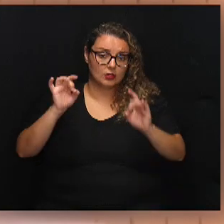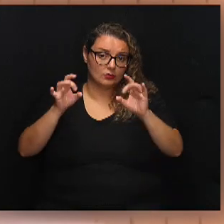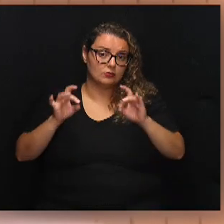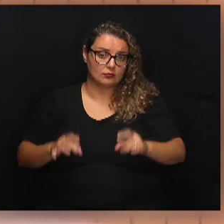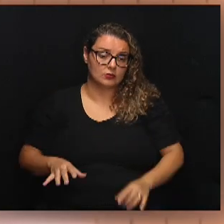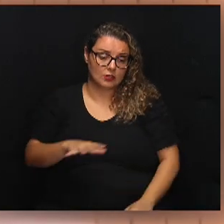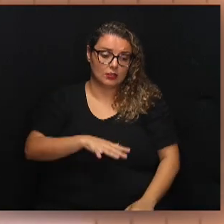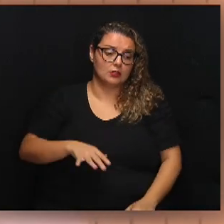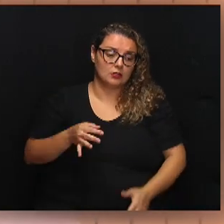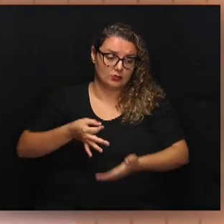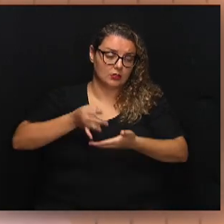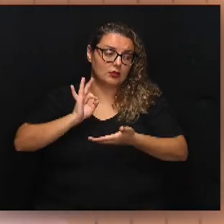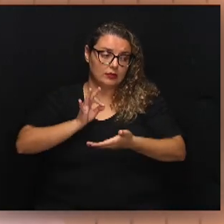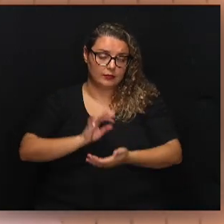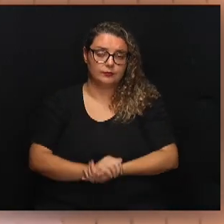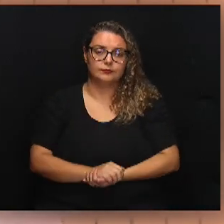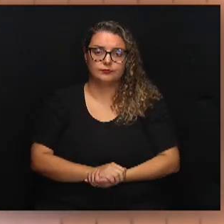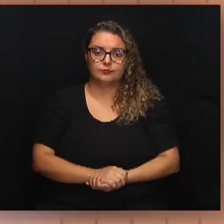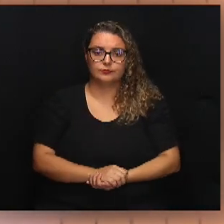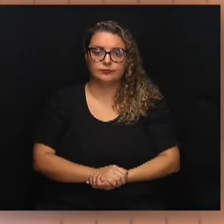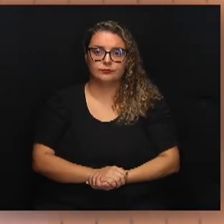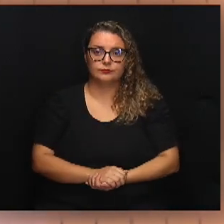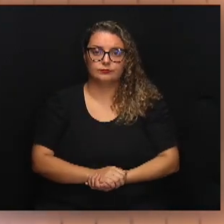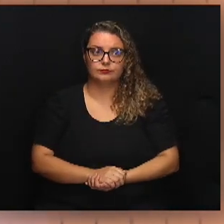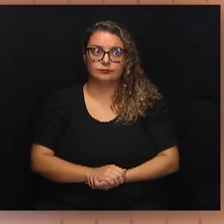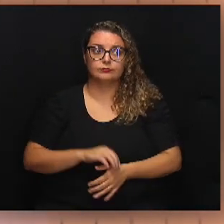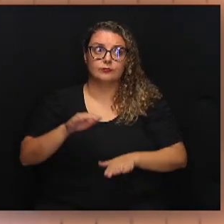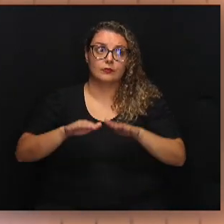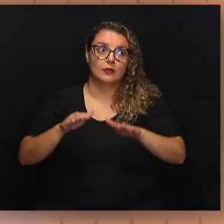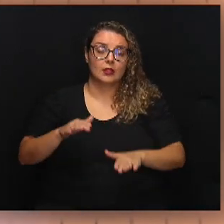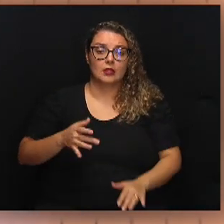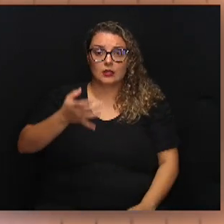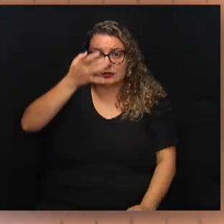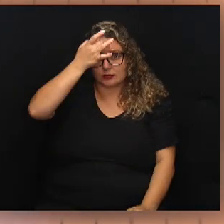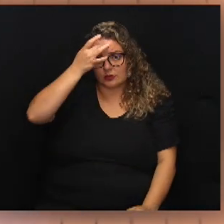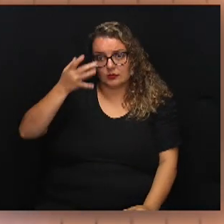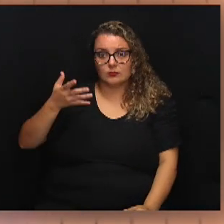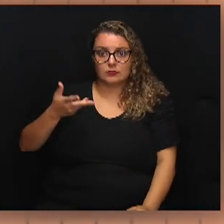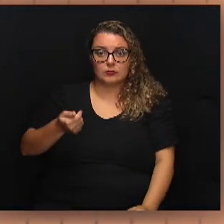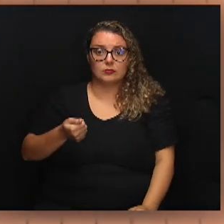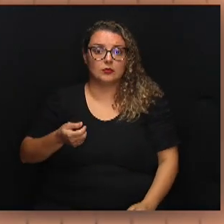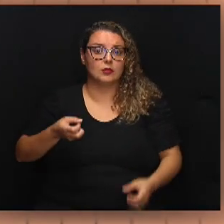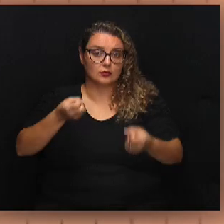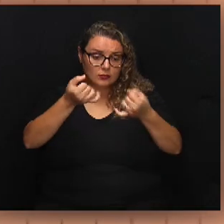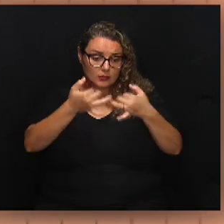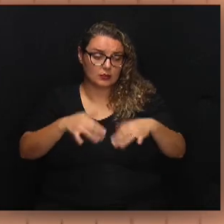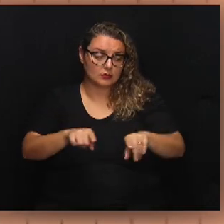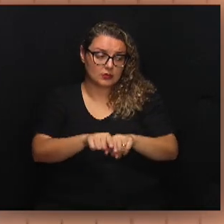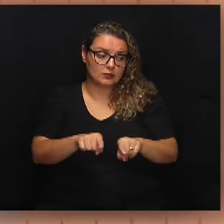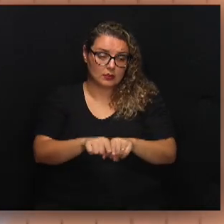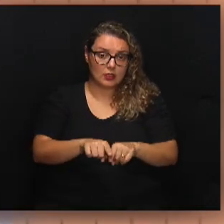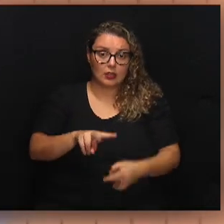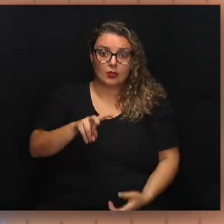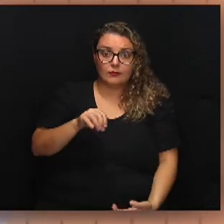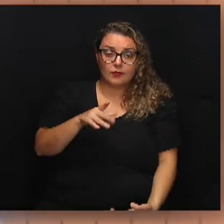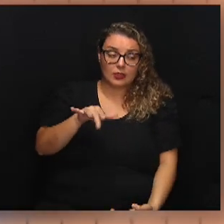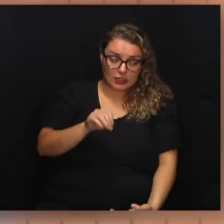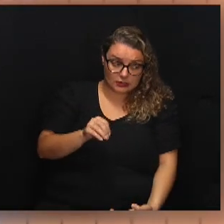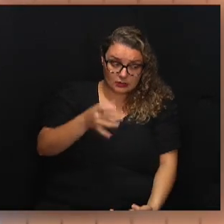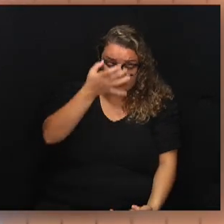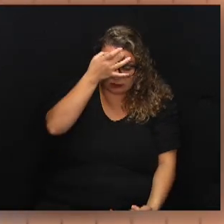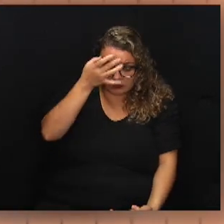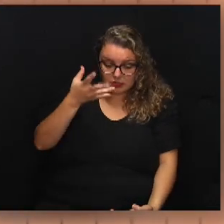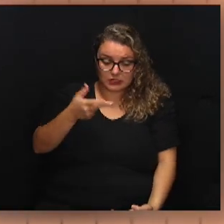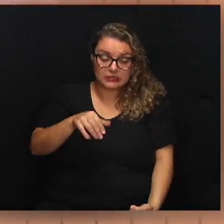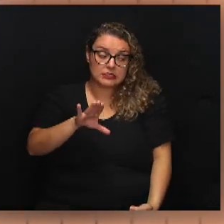café, né? Talvez a vocação, talvez não, o que explica inclusive a vocação científica de